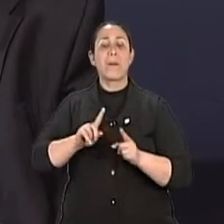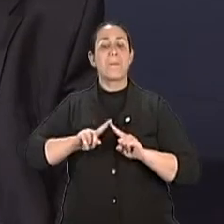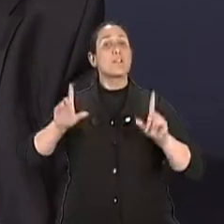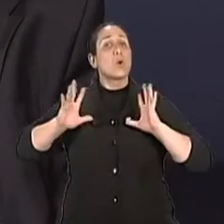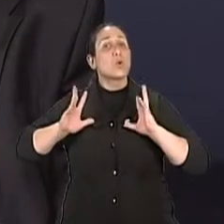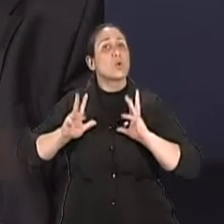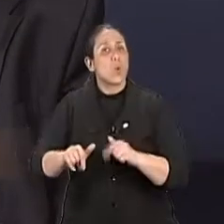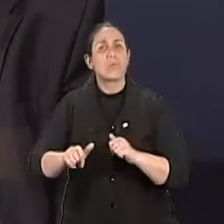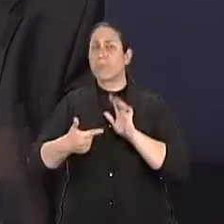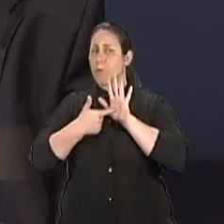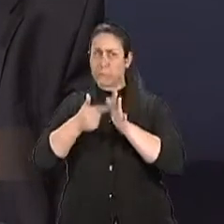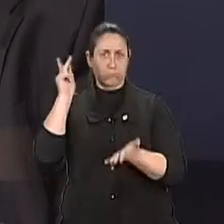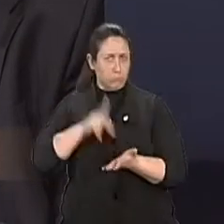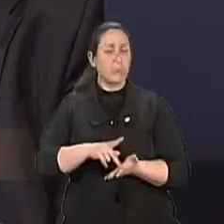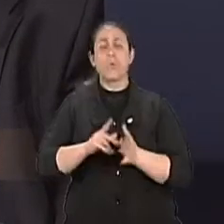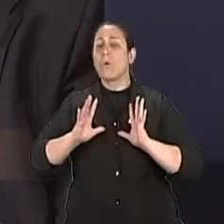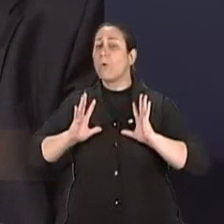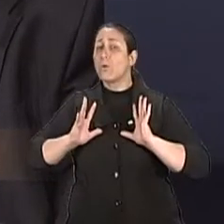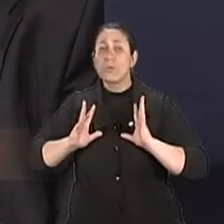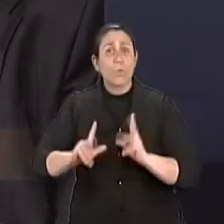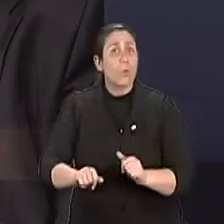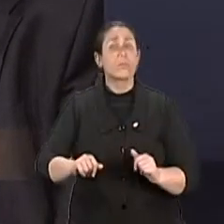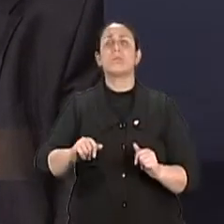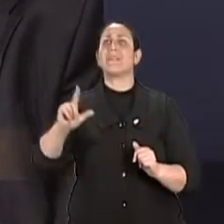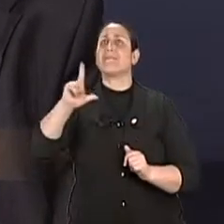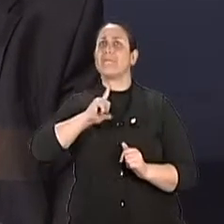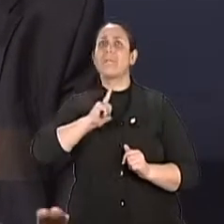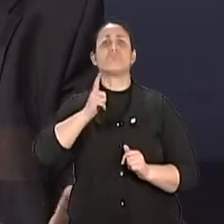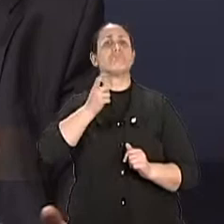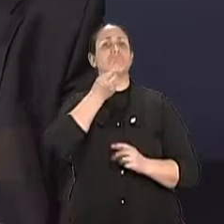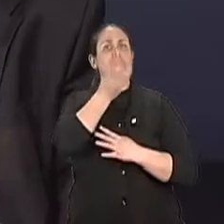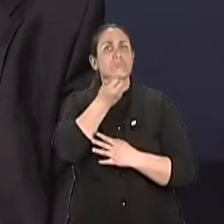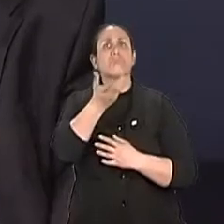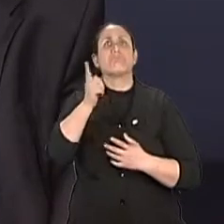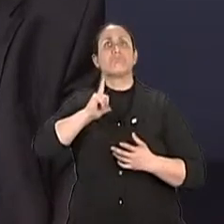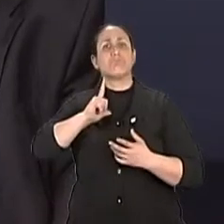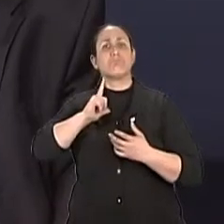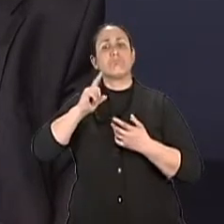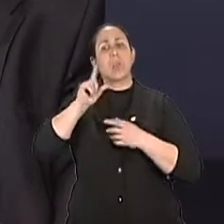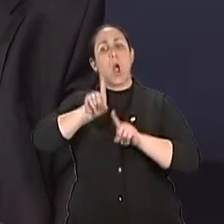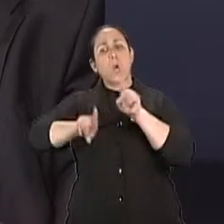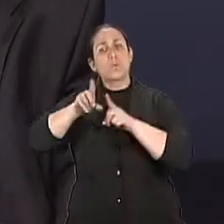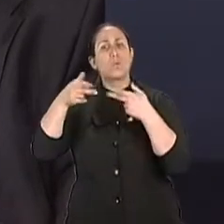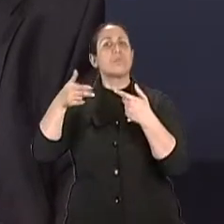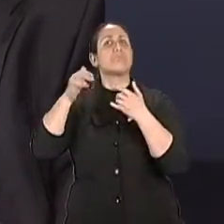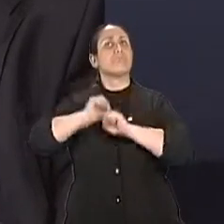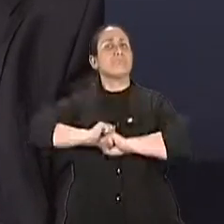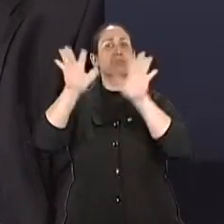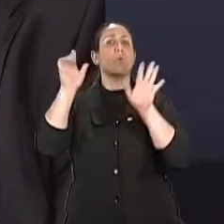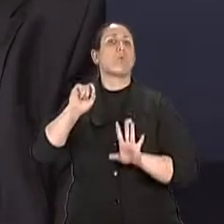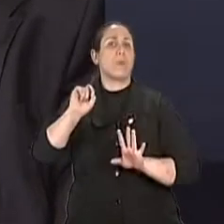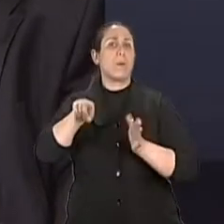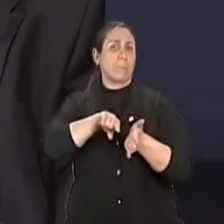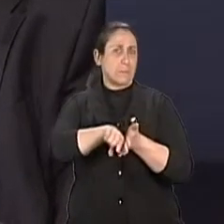dá para dizer com segurança, que tem pontos de benefício e alguns pontos a esclarecer. Então, okay, muitas pesquisas